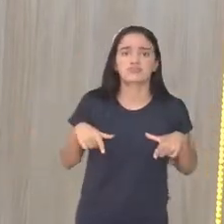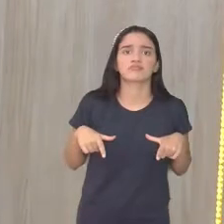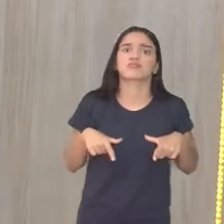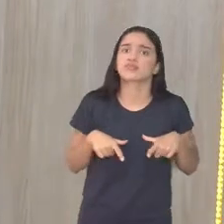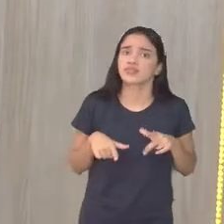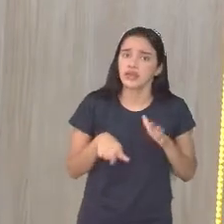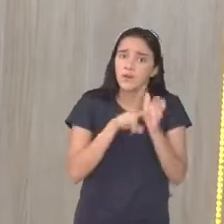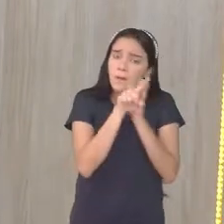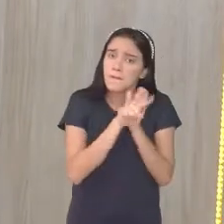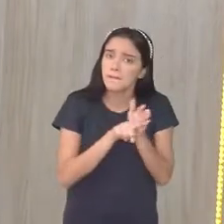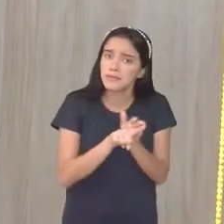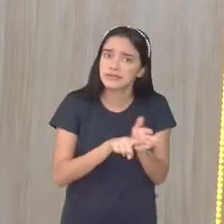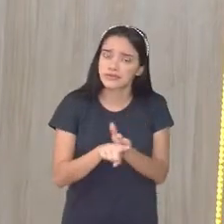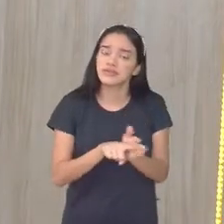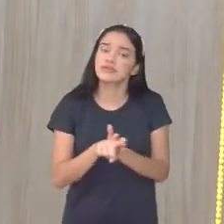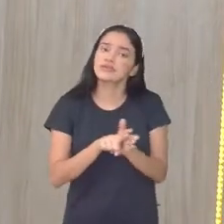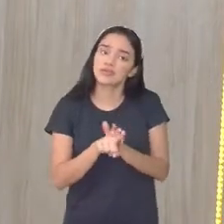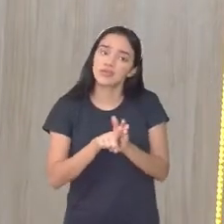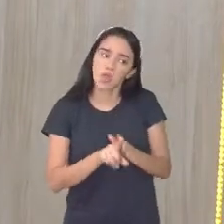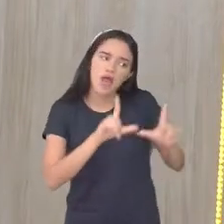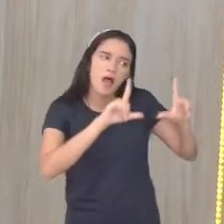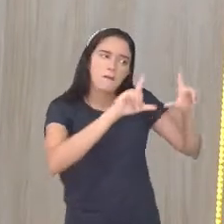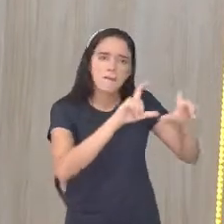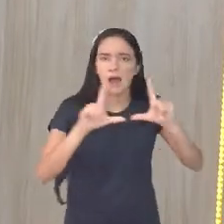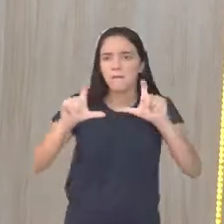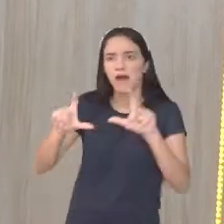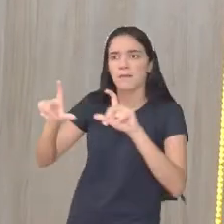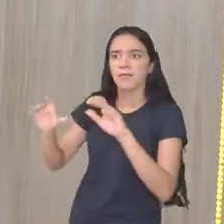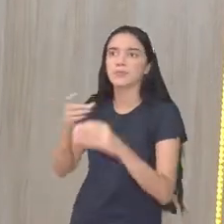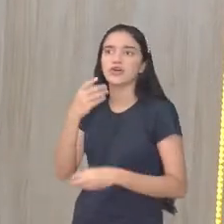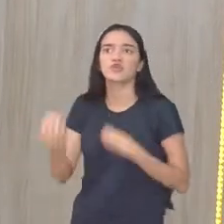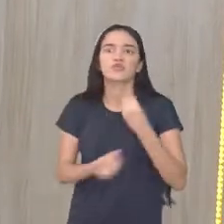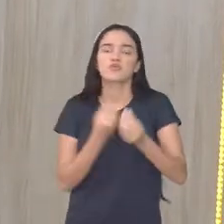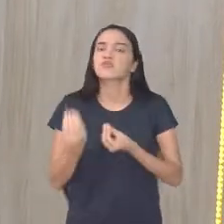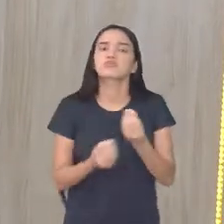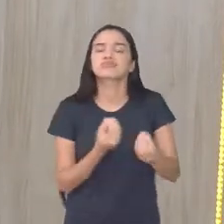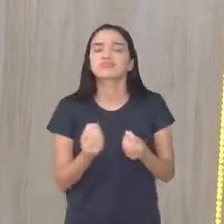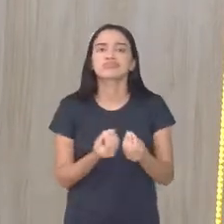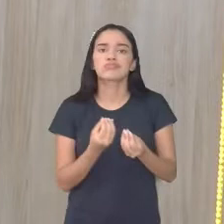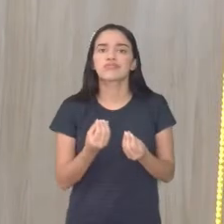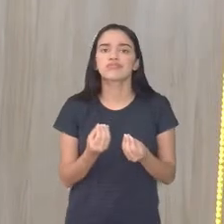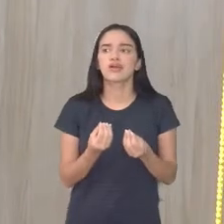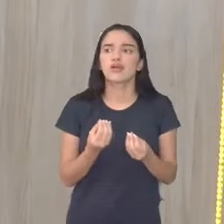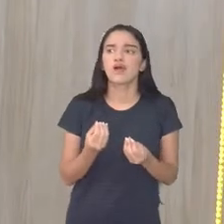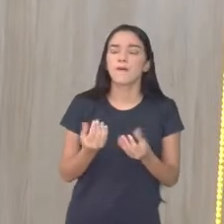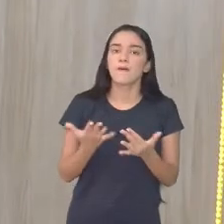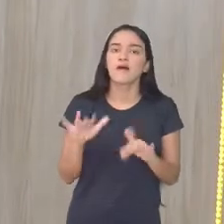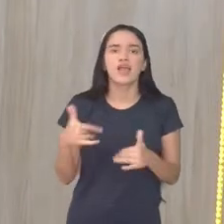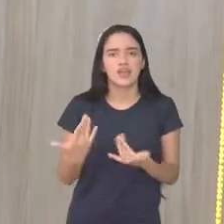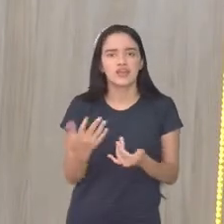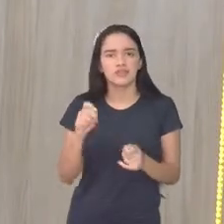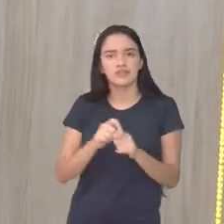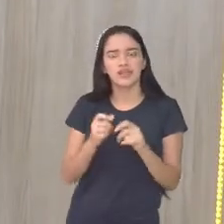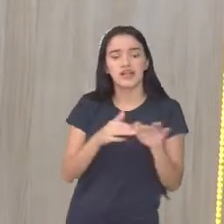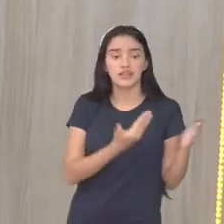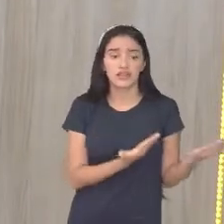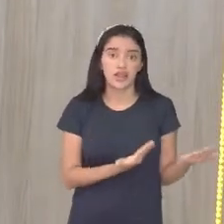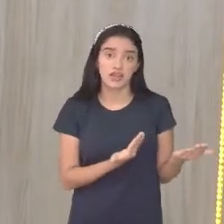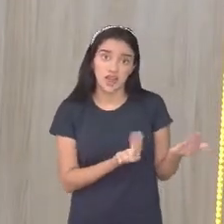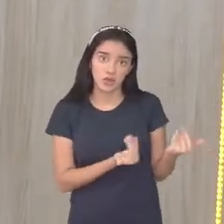Ele era bem magro, né? E então, sempre tem um significado subjetivo. Sim, né? então ele vai trazer a subjetividade. Não era